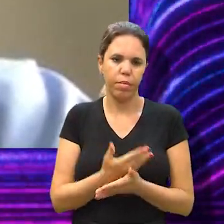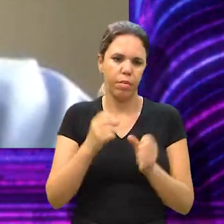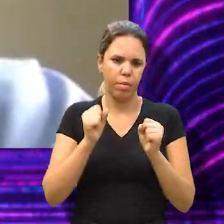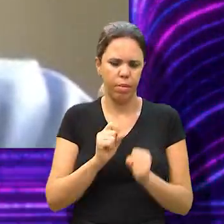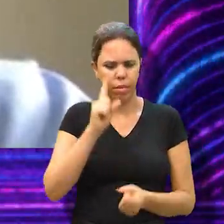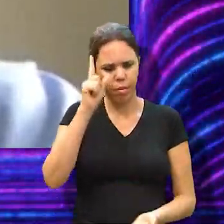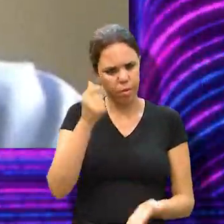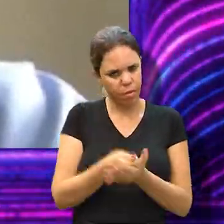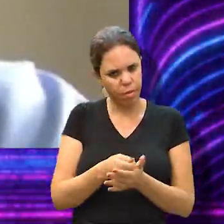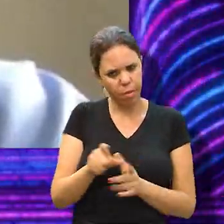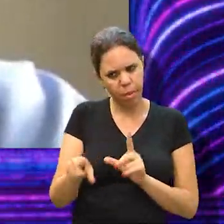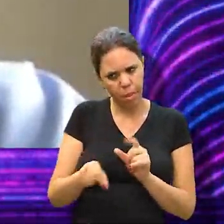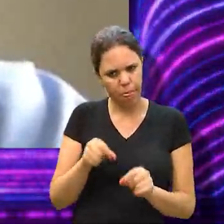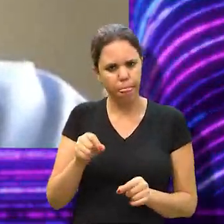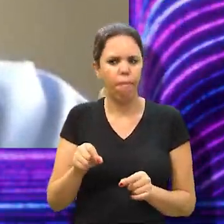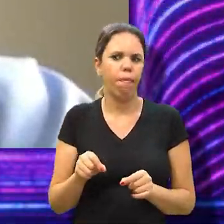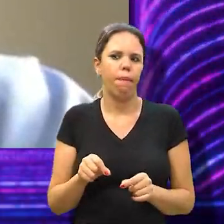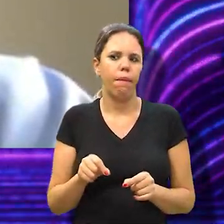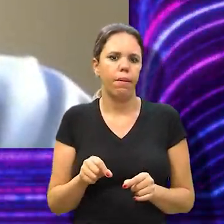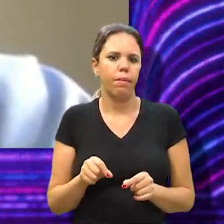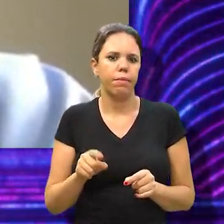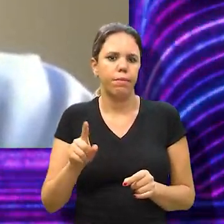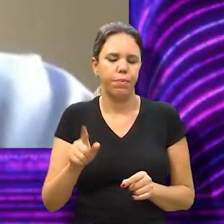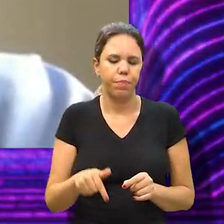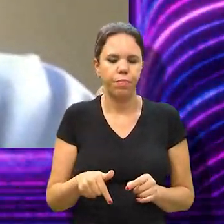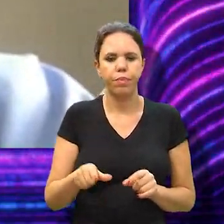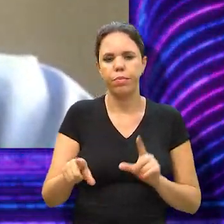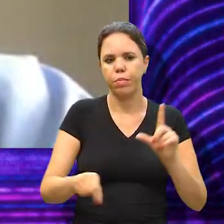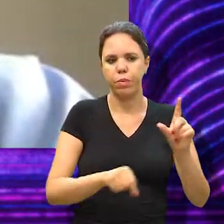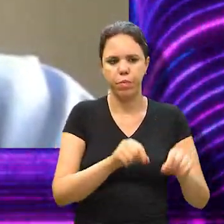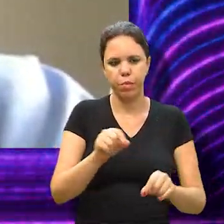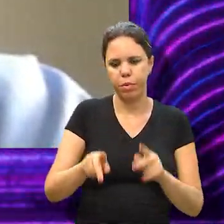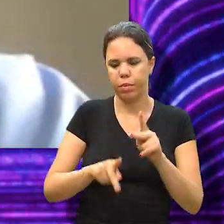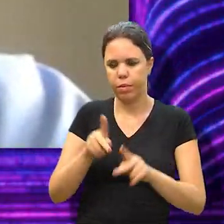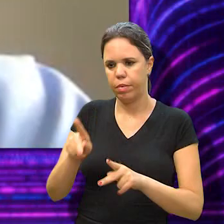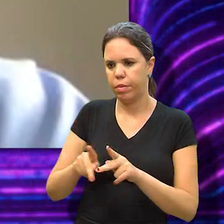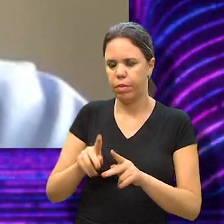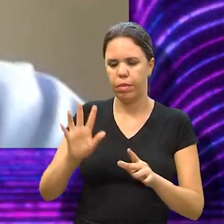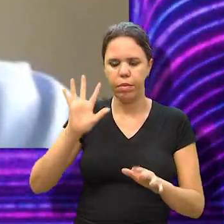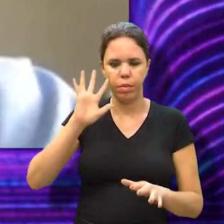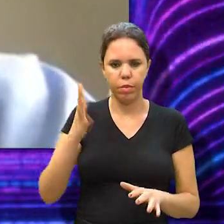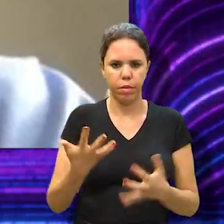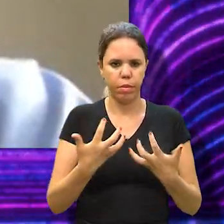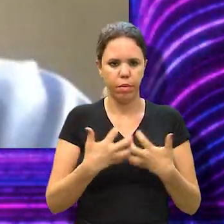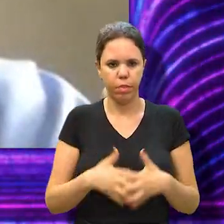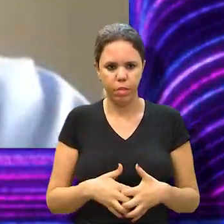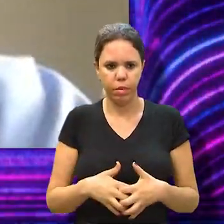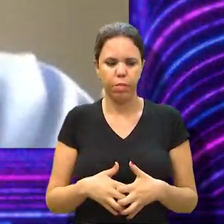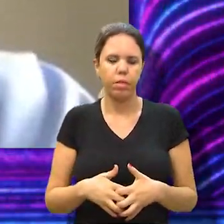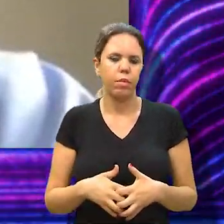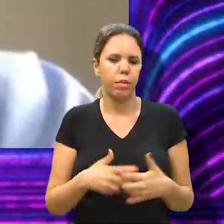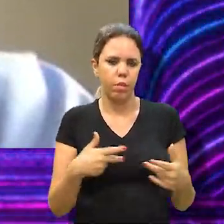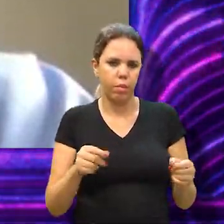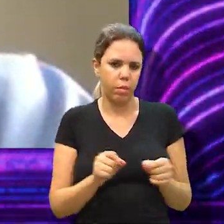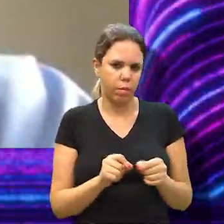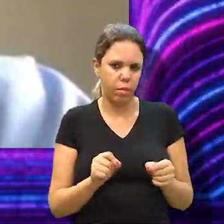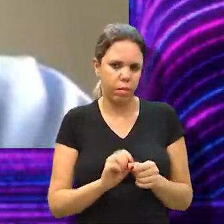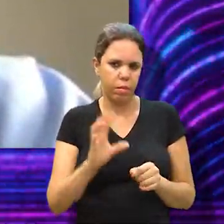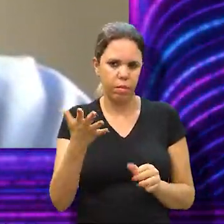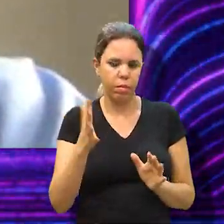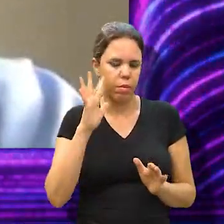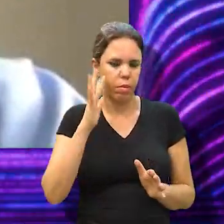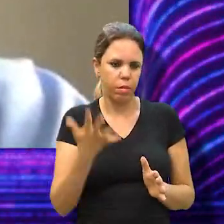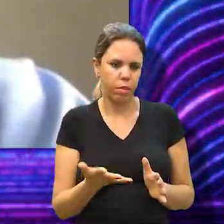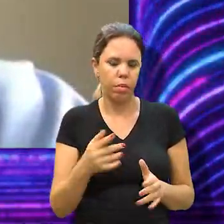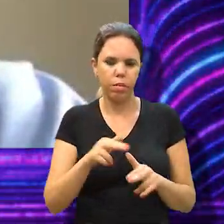sobre o poder de uma decisão, né? Então, são escolhas, decisões, suas consequências, suas